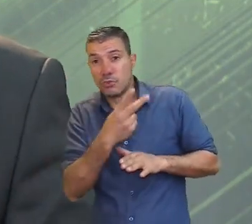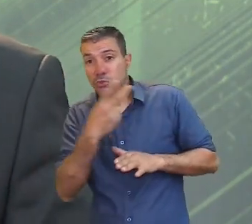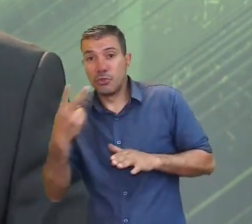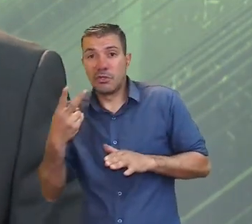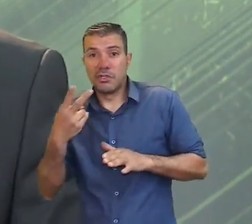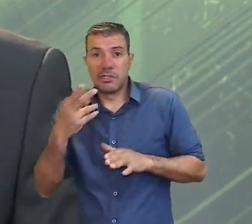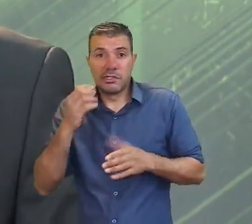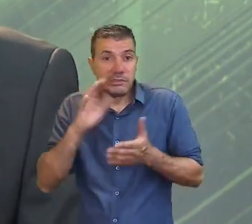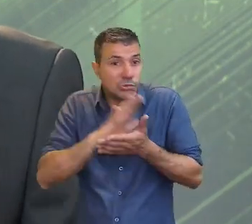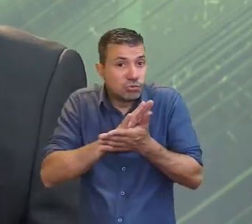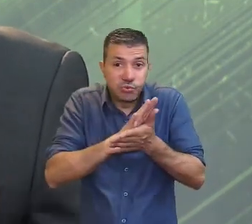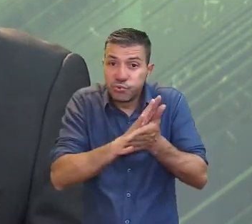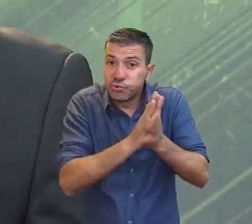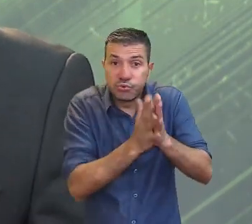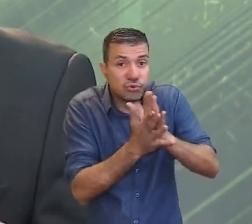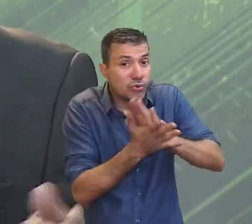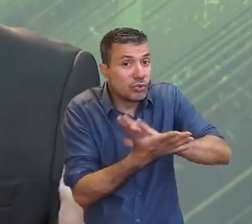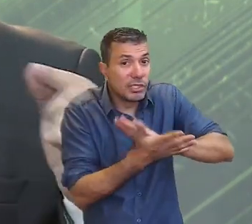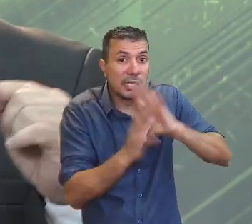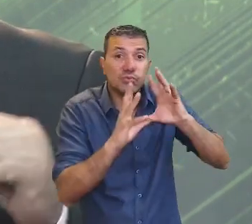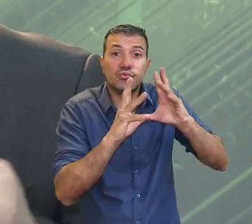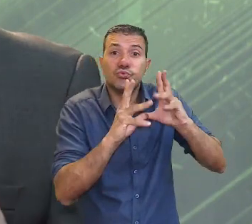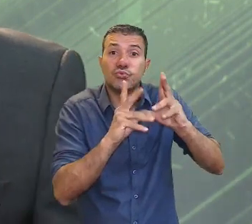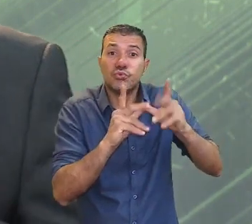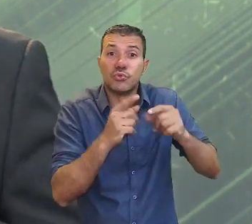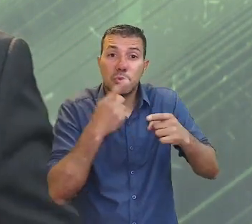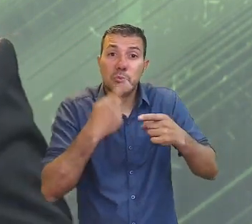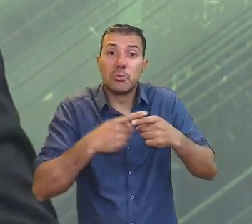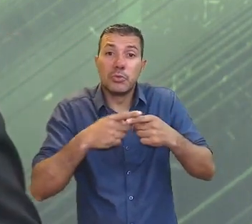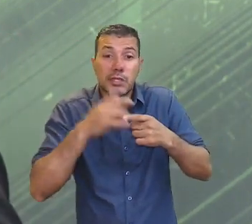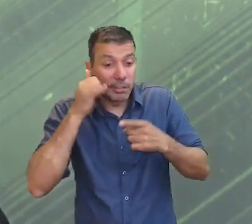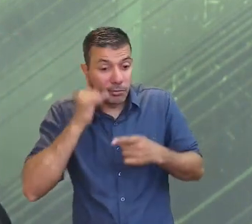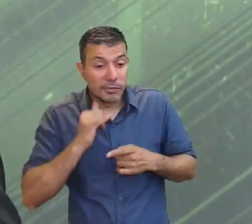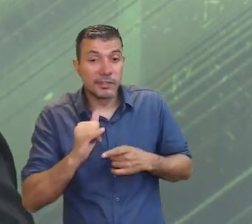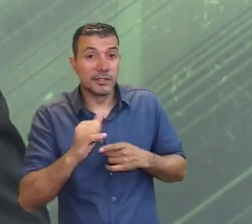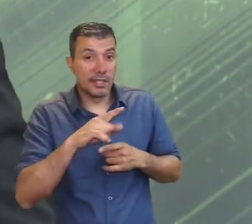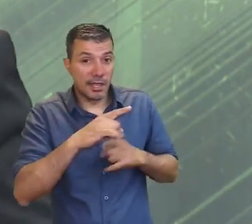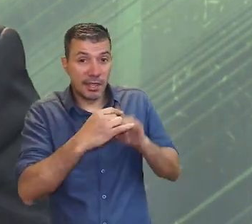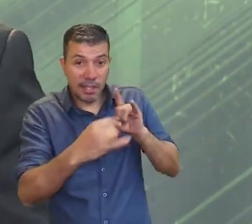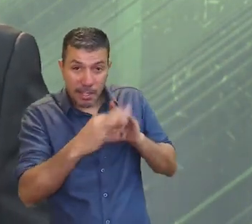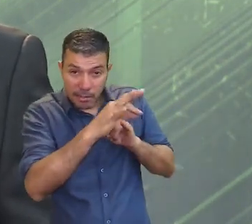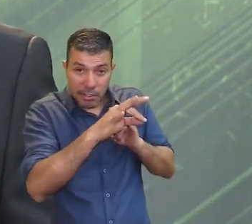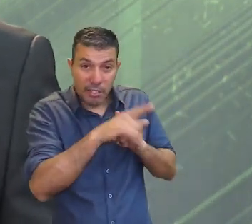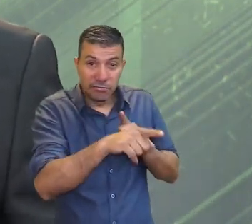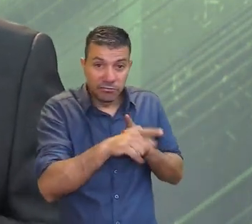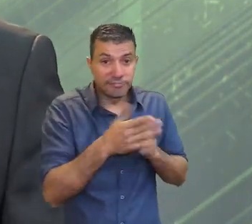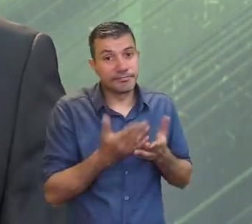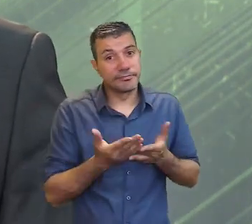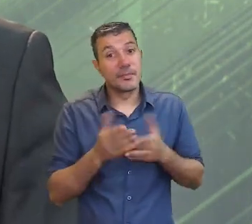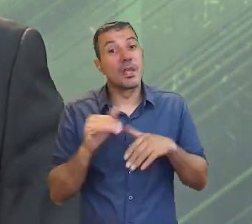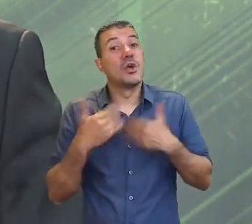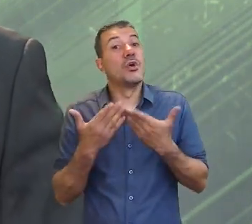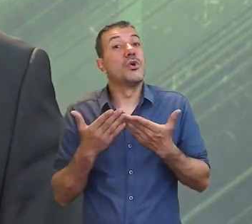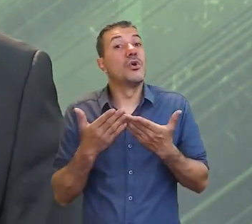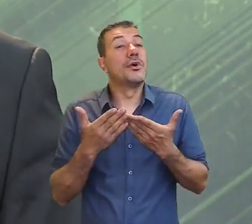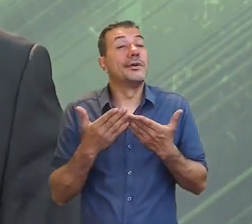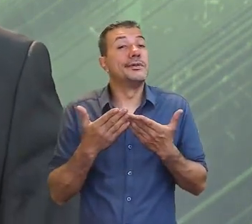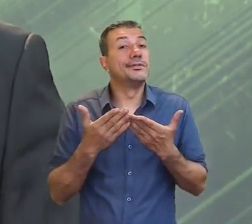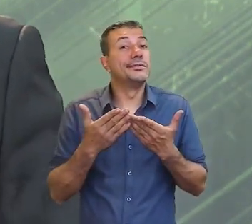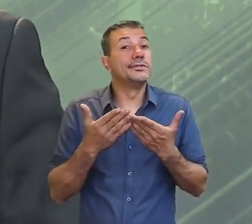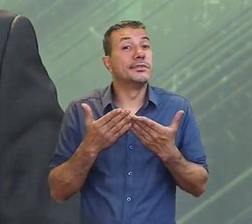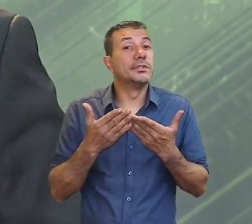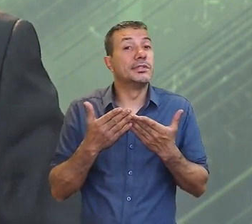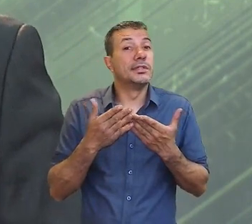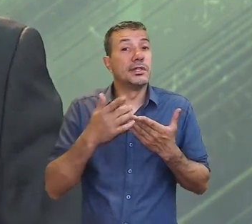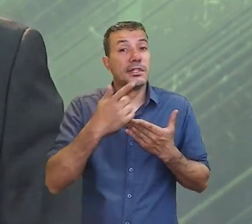não ficará pedra sobre pedra. Essa profecia de Cristo, desse templo terrestre, ele se cumpriu, ou melhor, ela se cumpriu